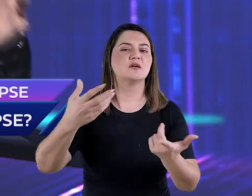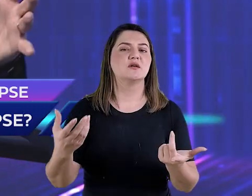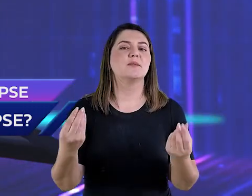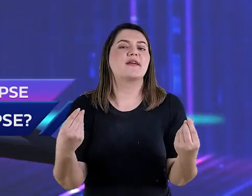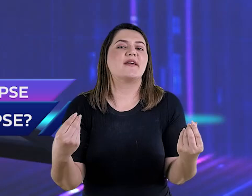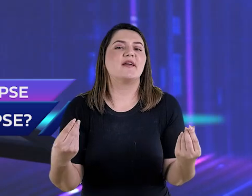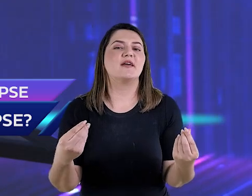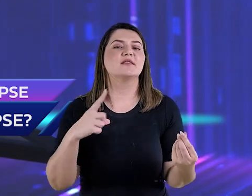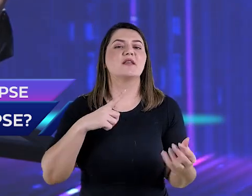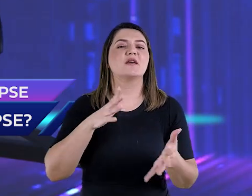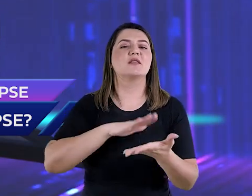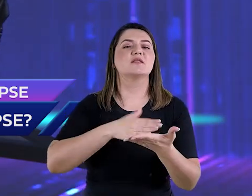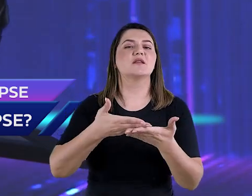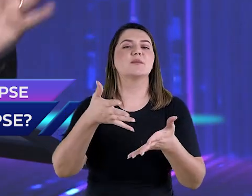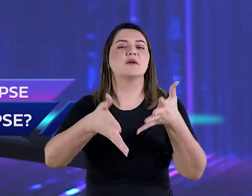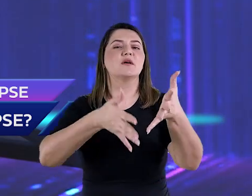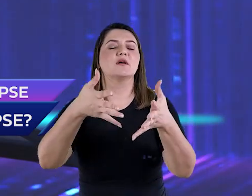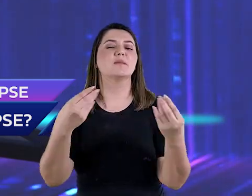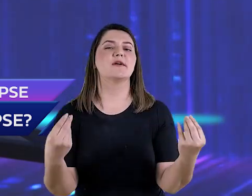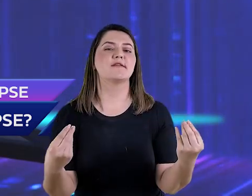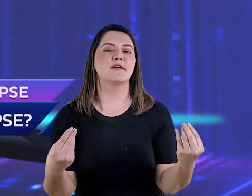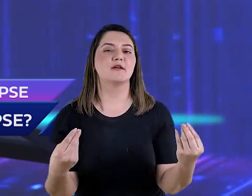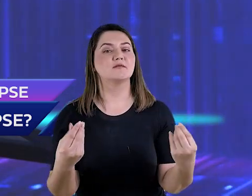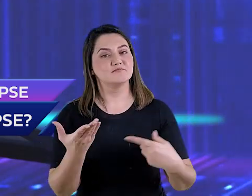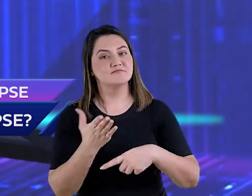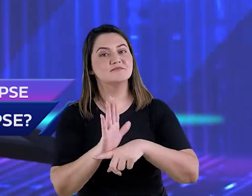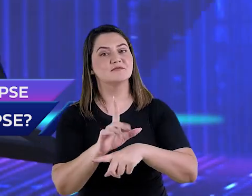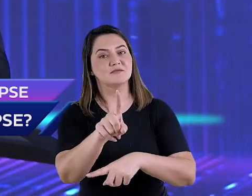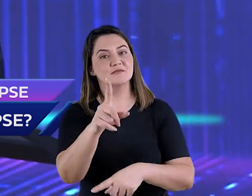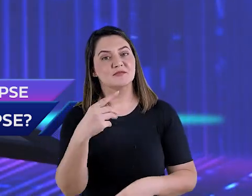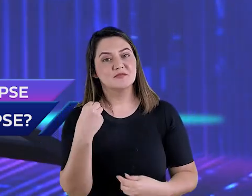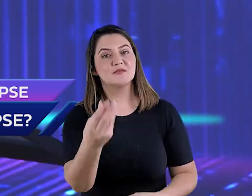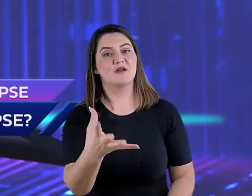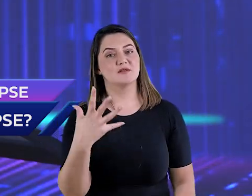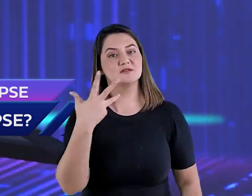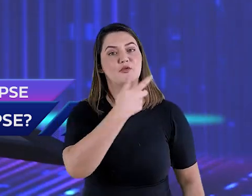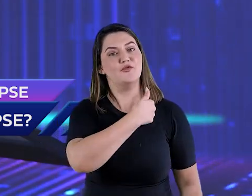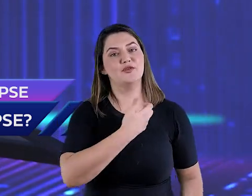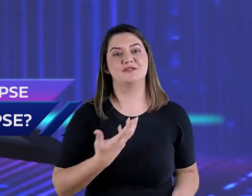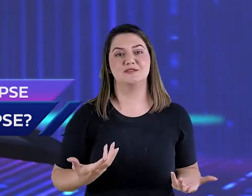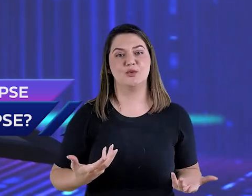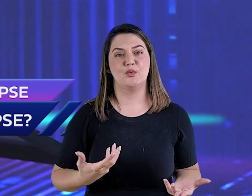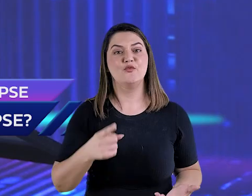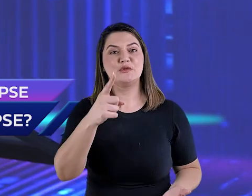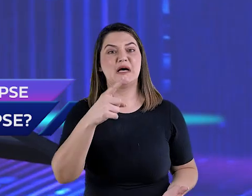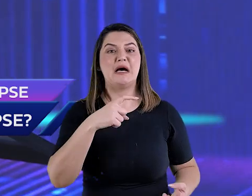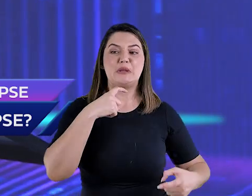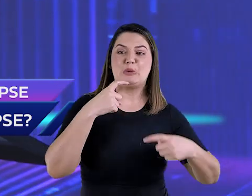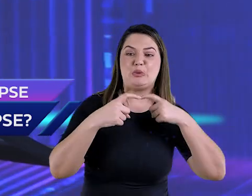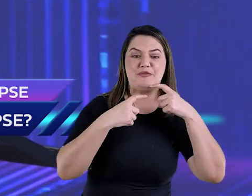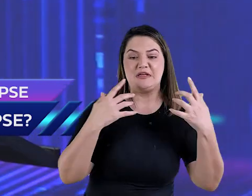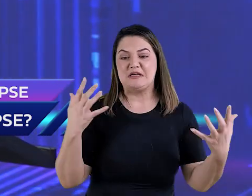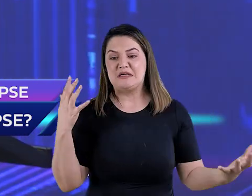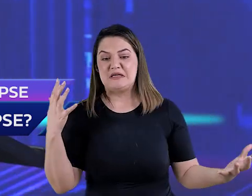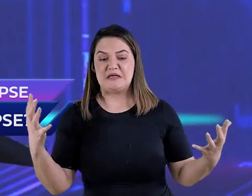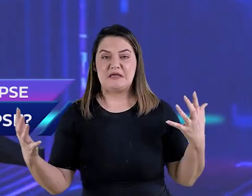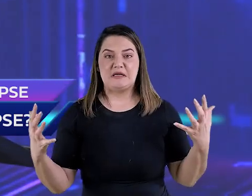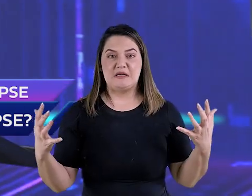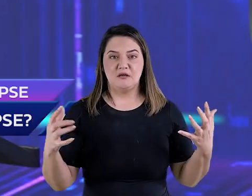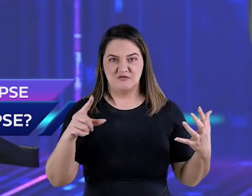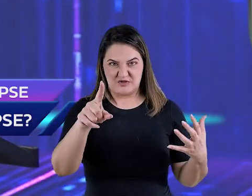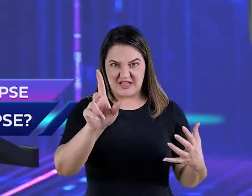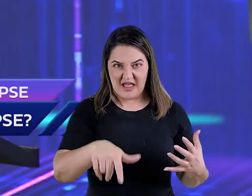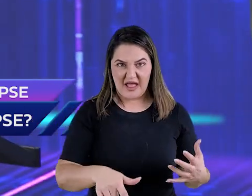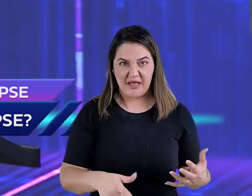trocando de canal e aleatoriamente chegou aqui no Arena do Futuro. Está me assistindo agora. Não pense que isso foi obra